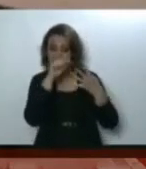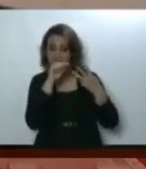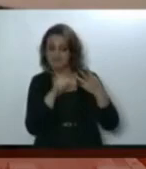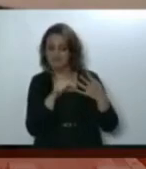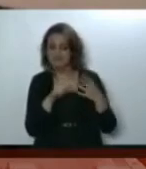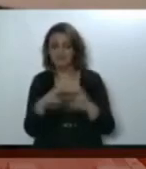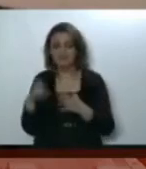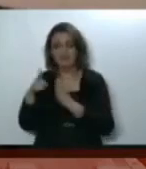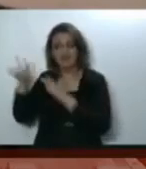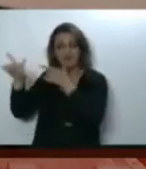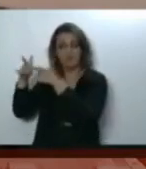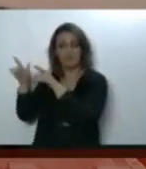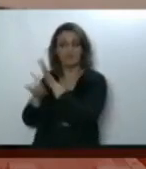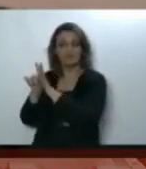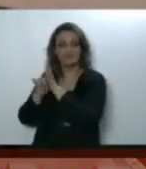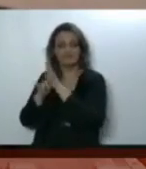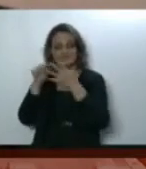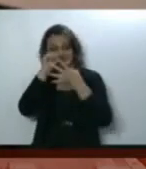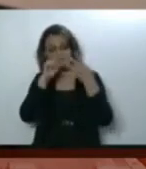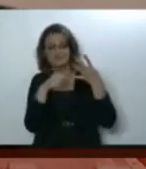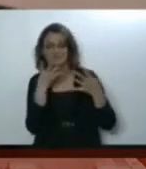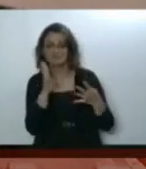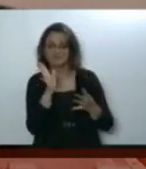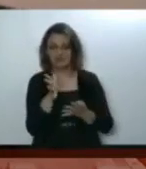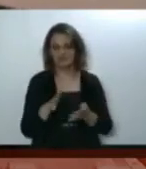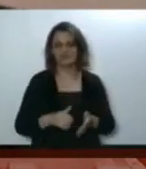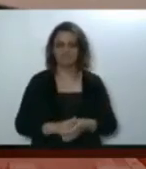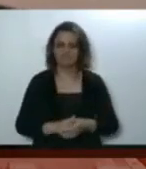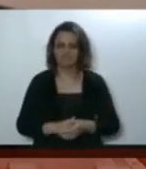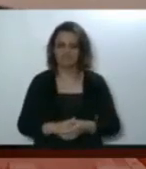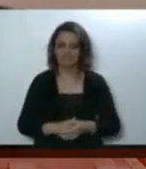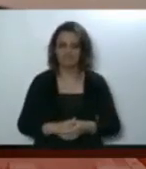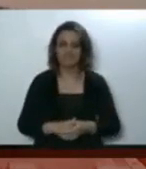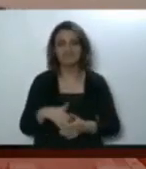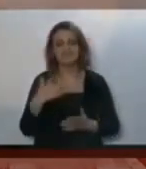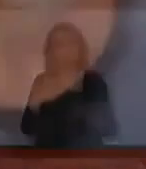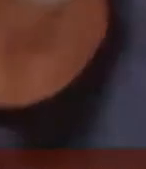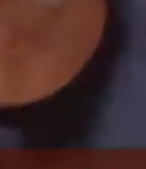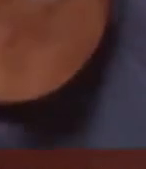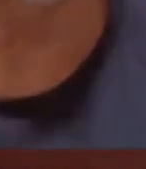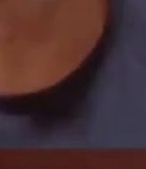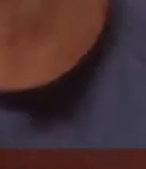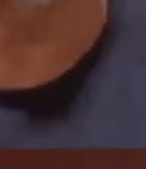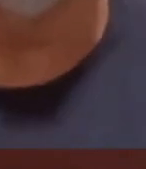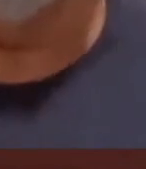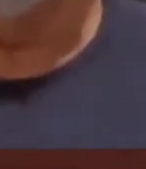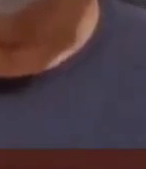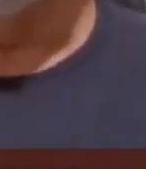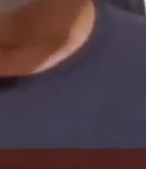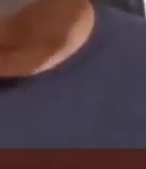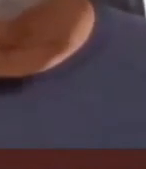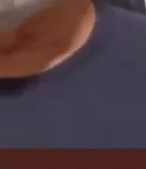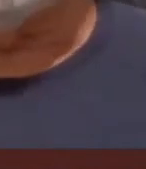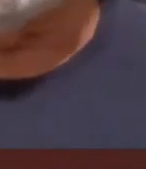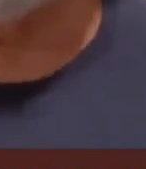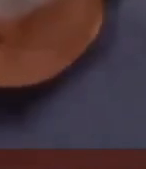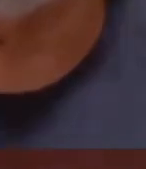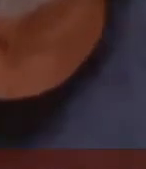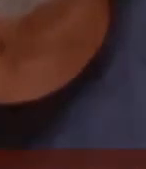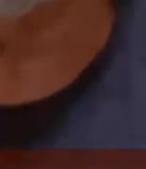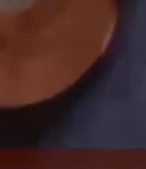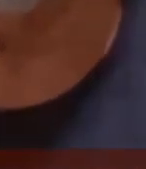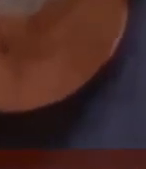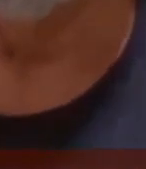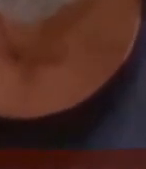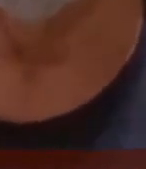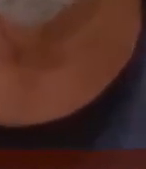Silvio? É uma satisfação ver esse resultado. Eu acho que ele nos traz um novo